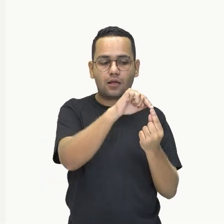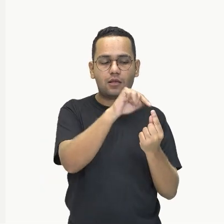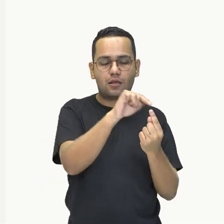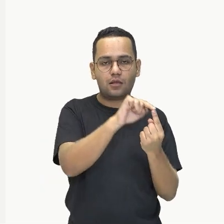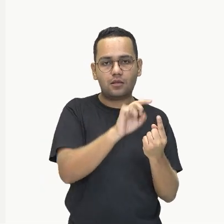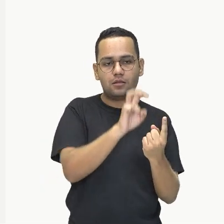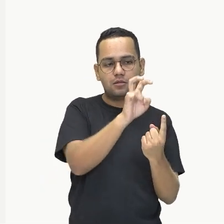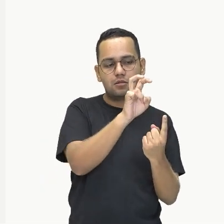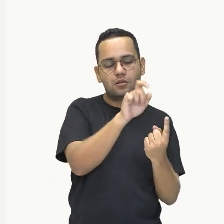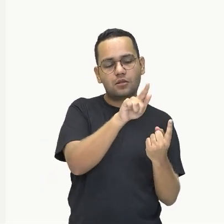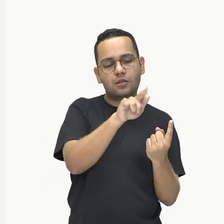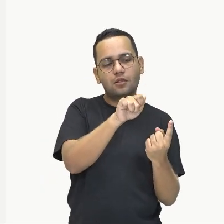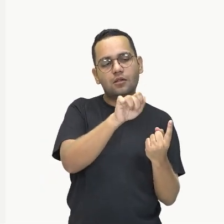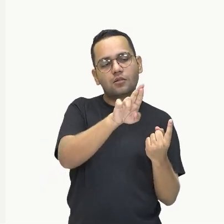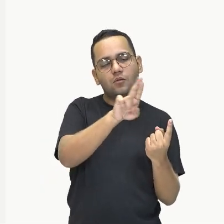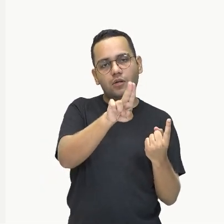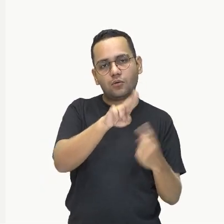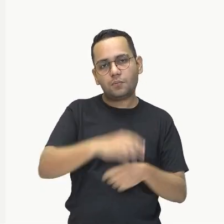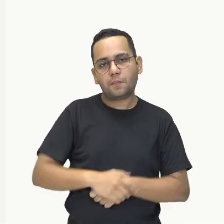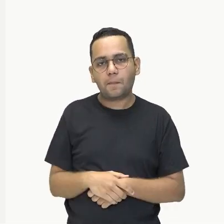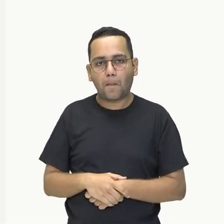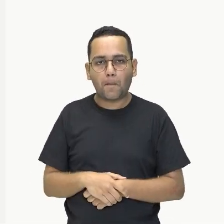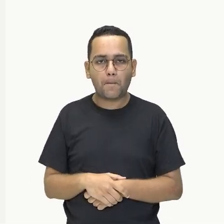do quinto grau.